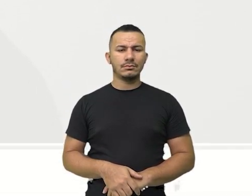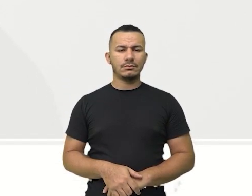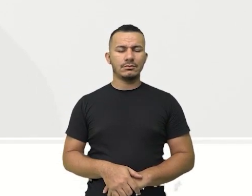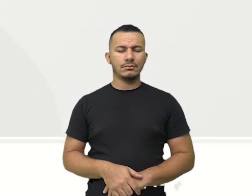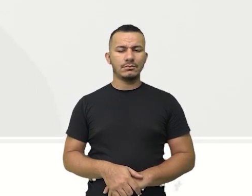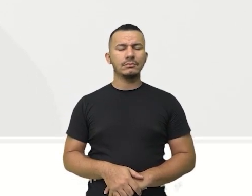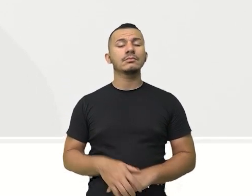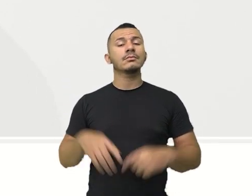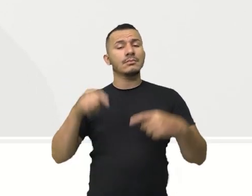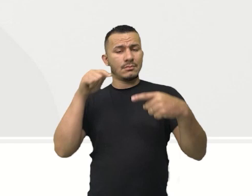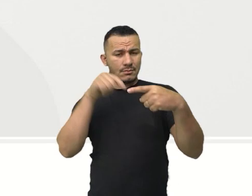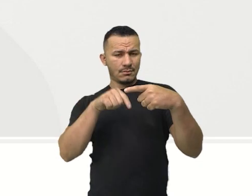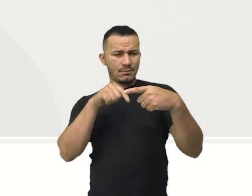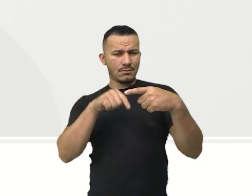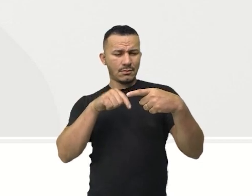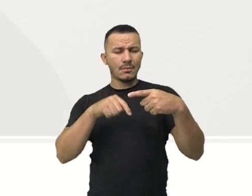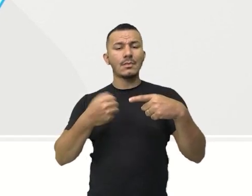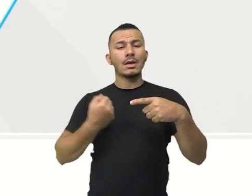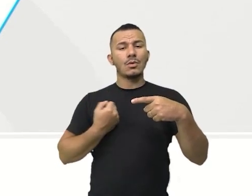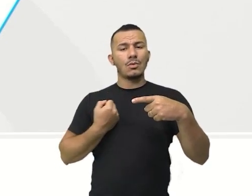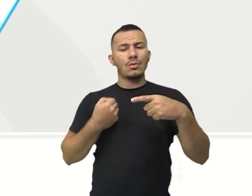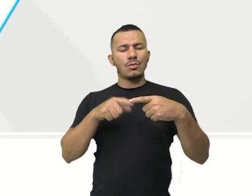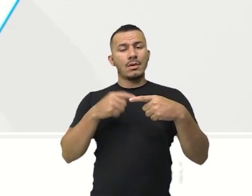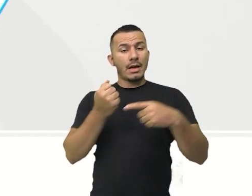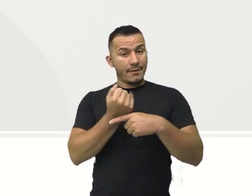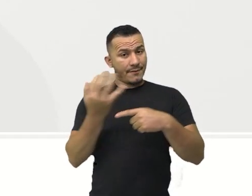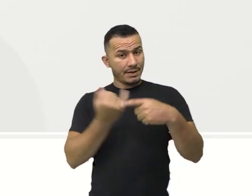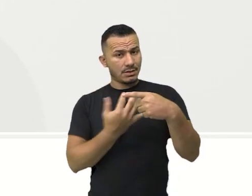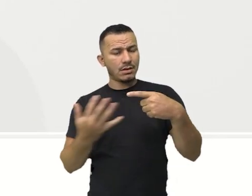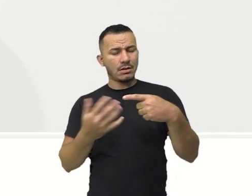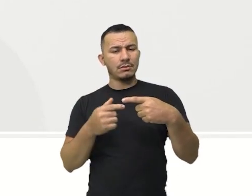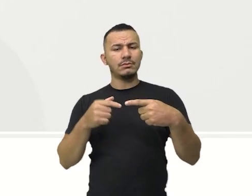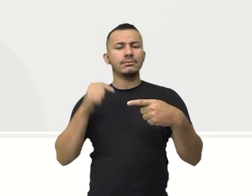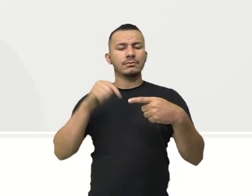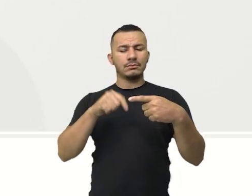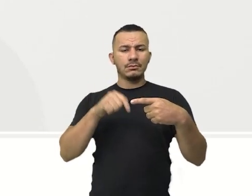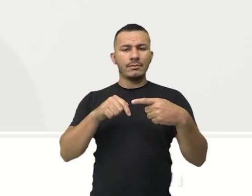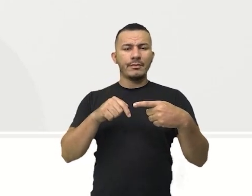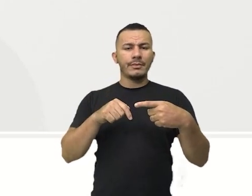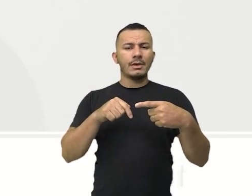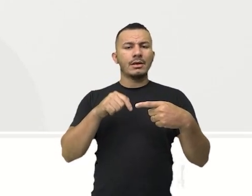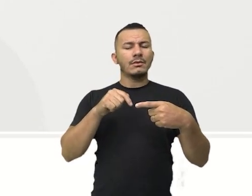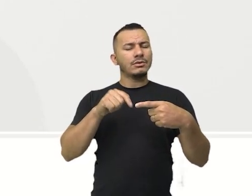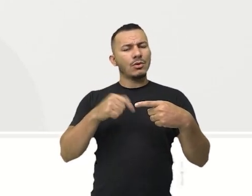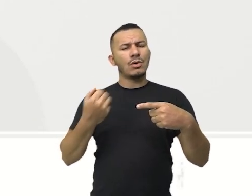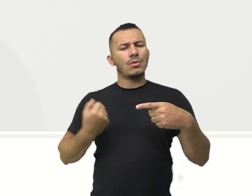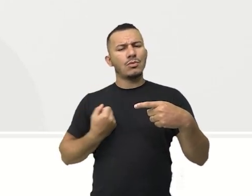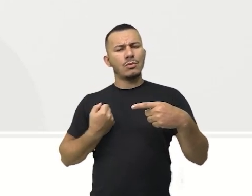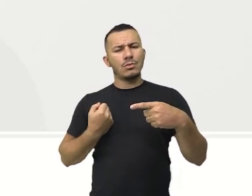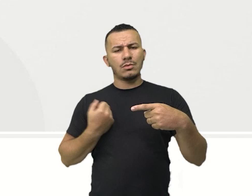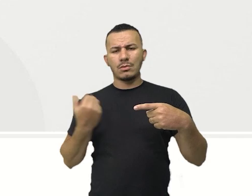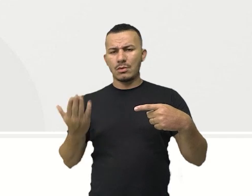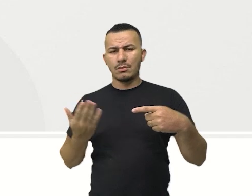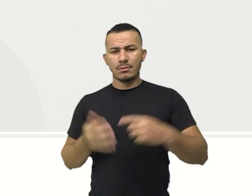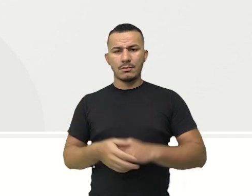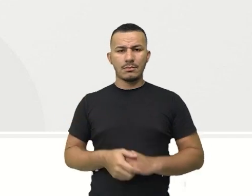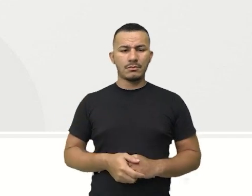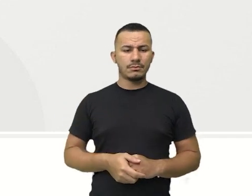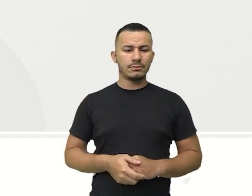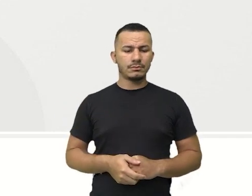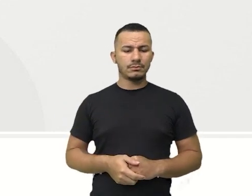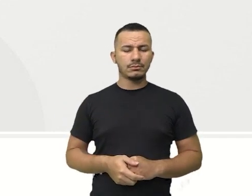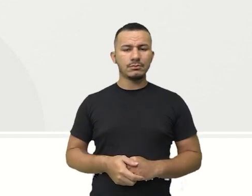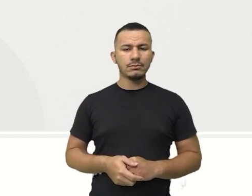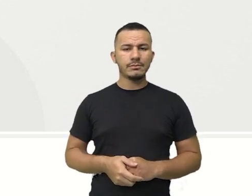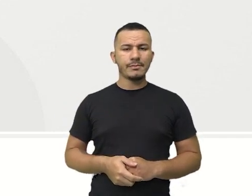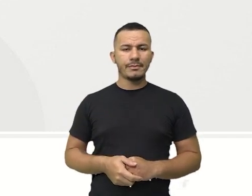no denominador, como nós queremos representar a fração como parte de um inteiro, no denominador nós vamos colocar como